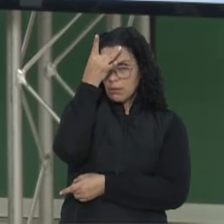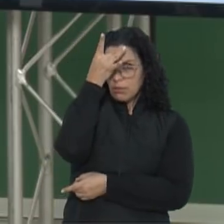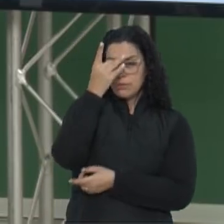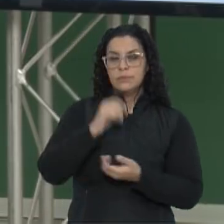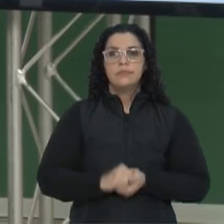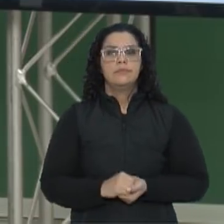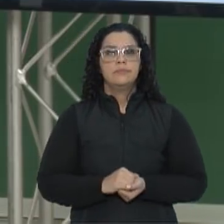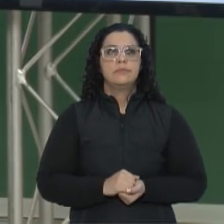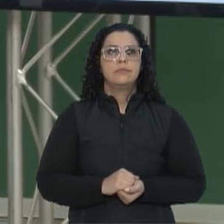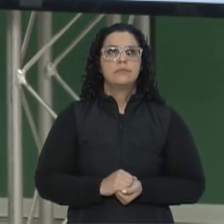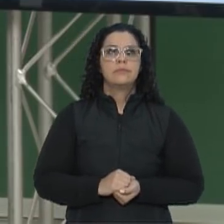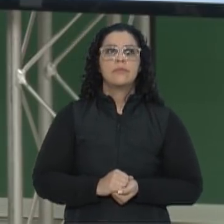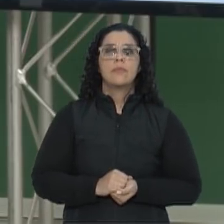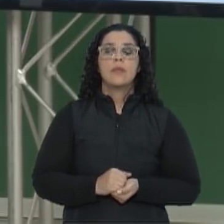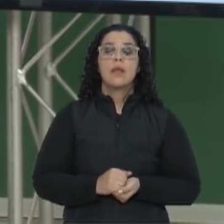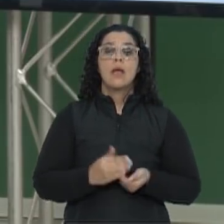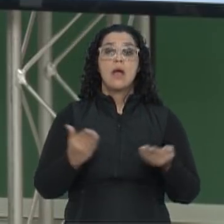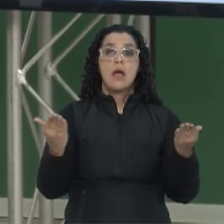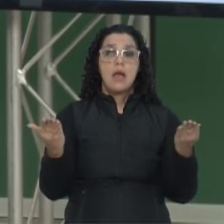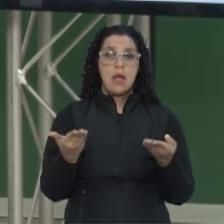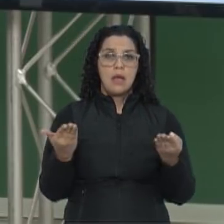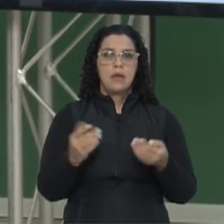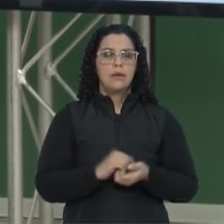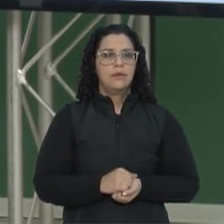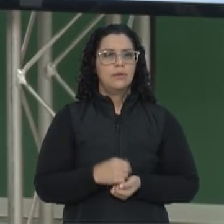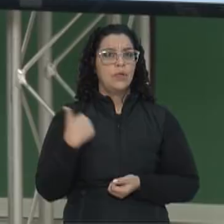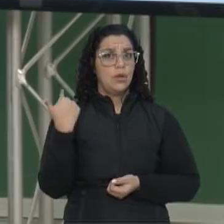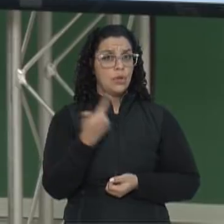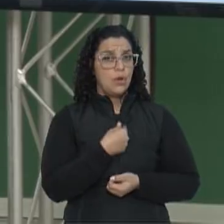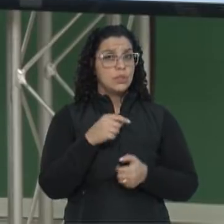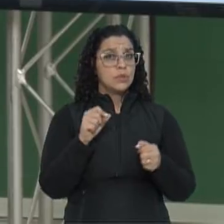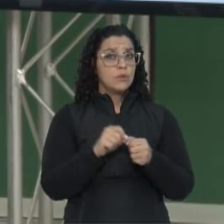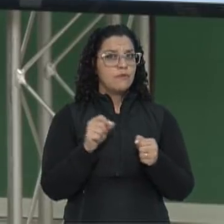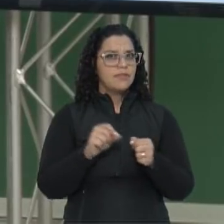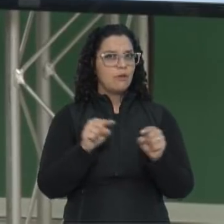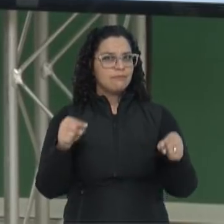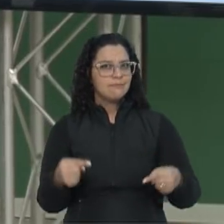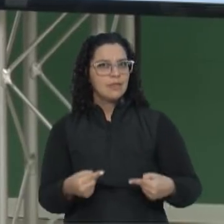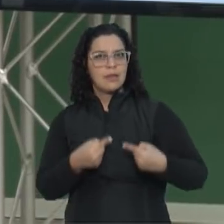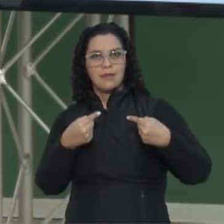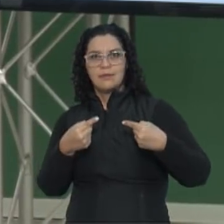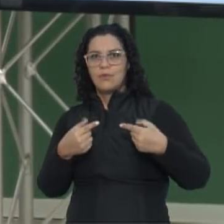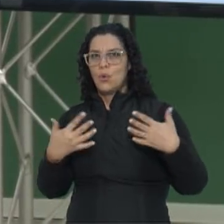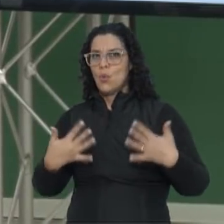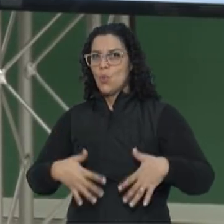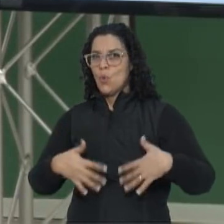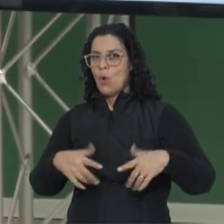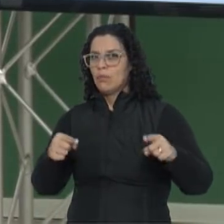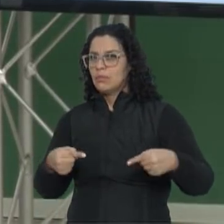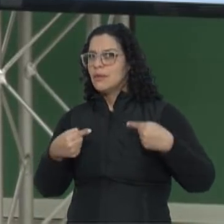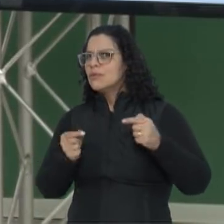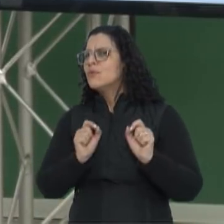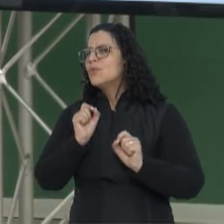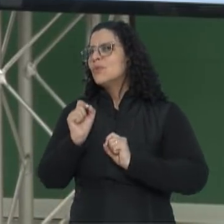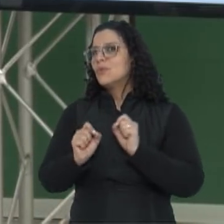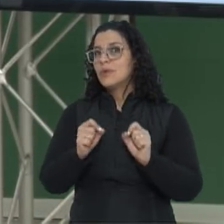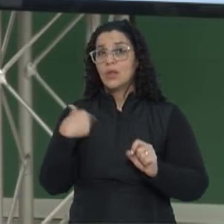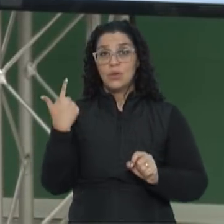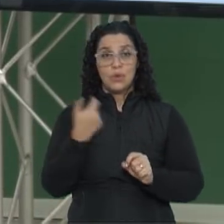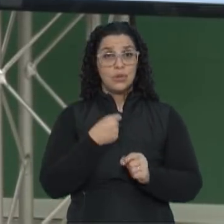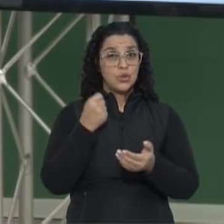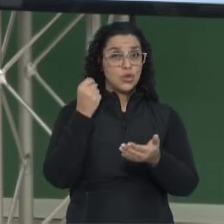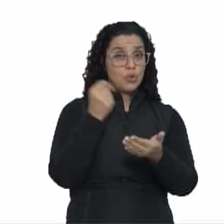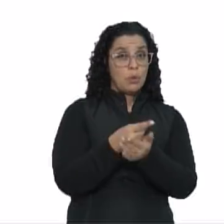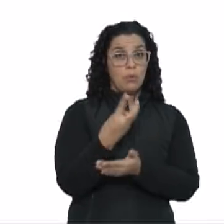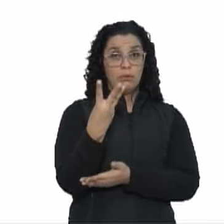isso? E aí, a gente agora vai para um desafio. Qual é esse desafio? Comprando